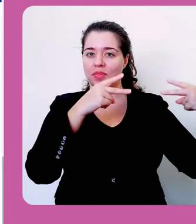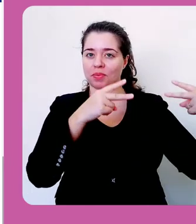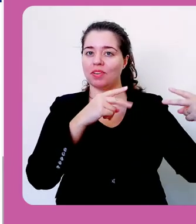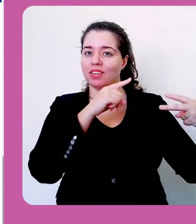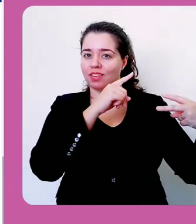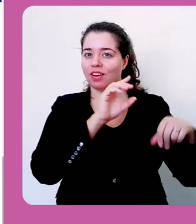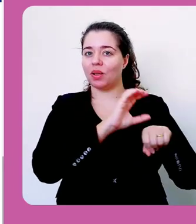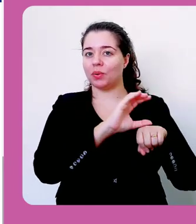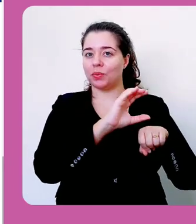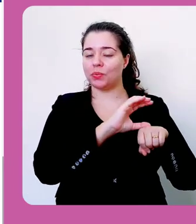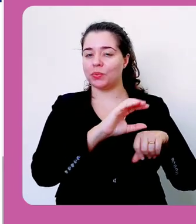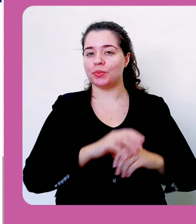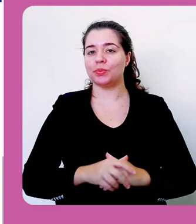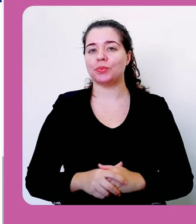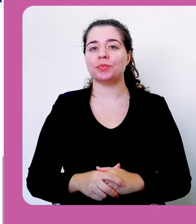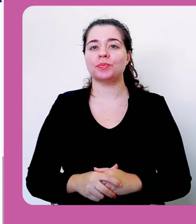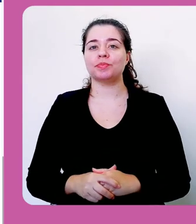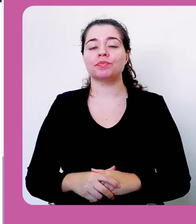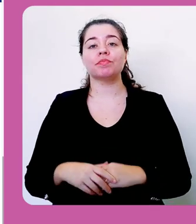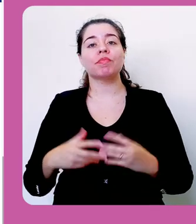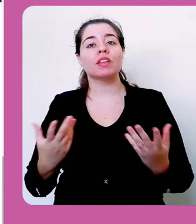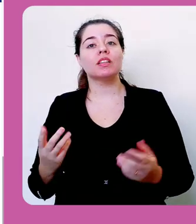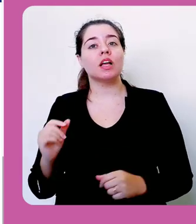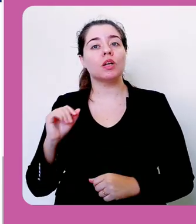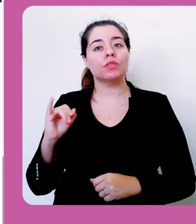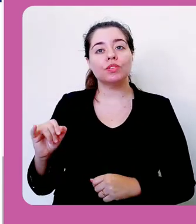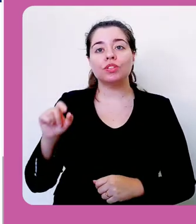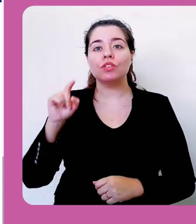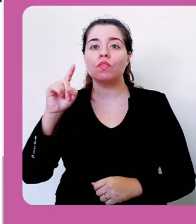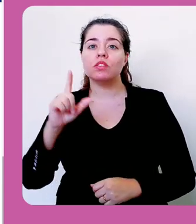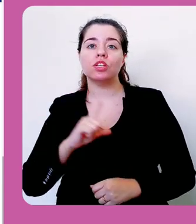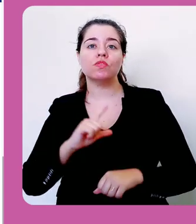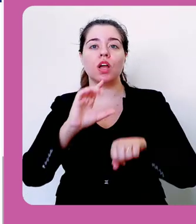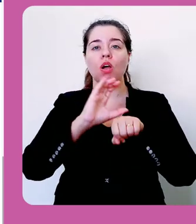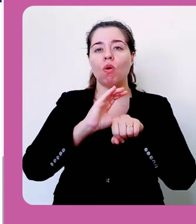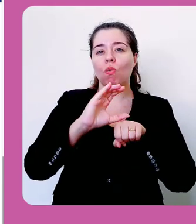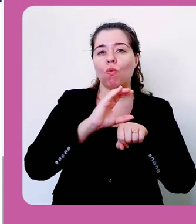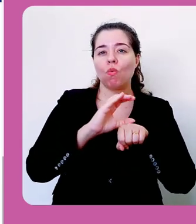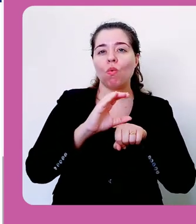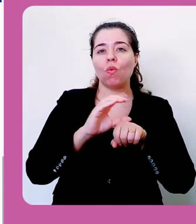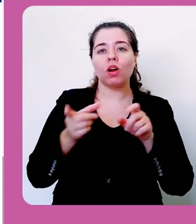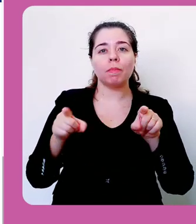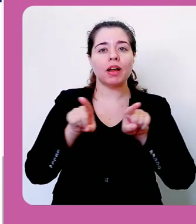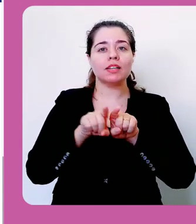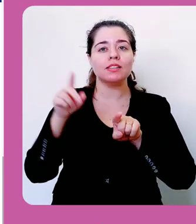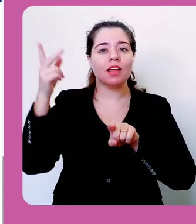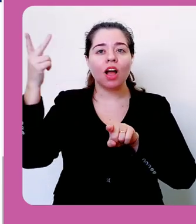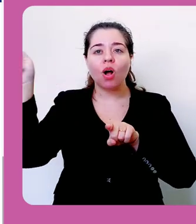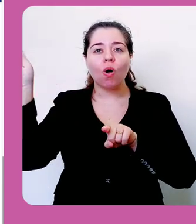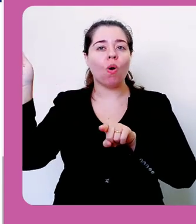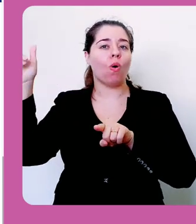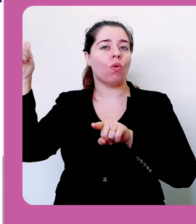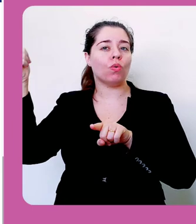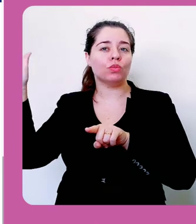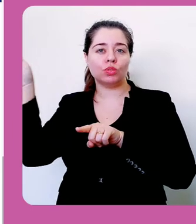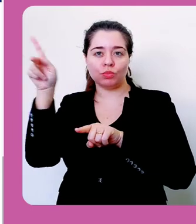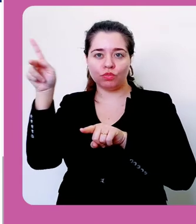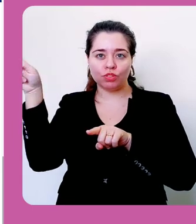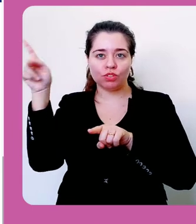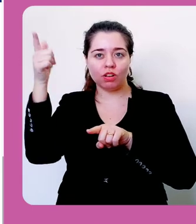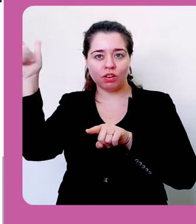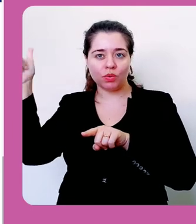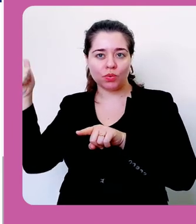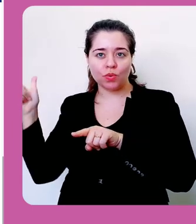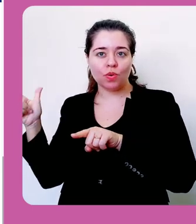você tiver um curso que você está dividindo com outros professores, vocês poderiam fazer um fluxo de avaliação e cada avaliador, cada